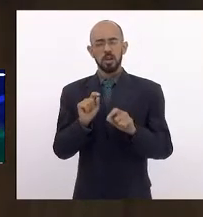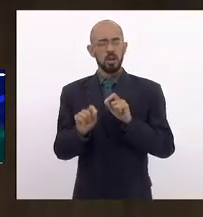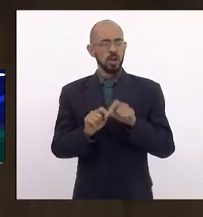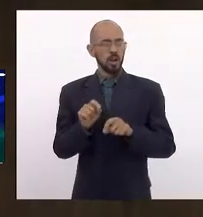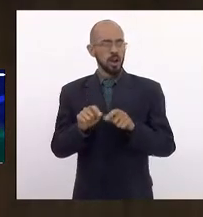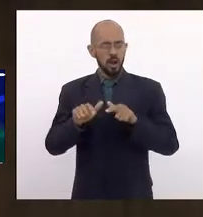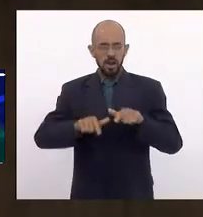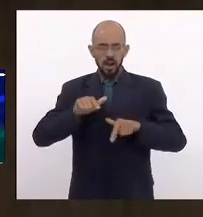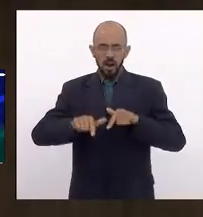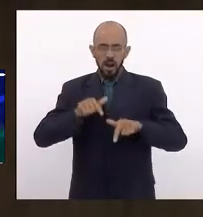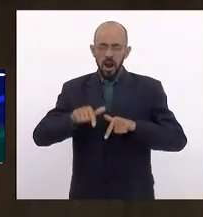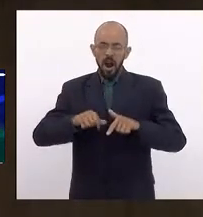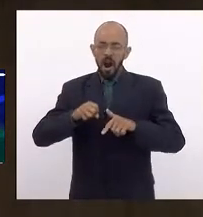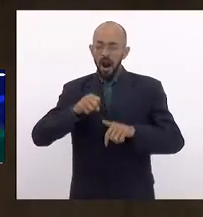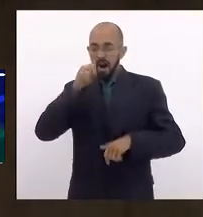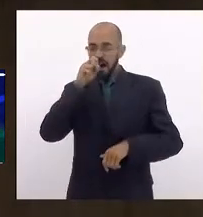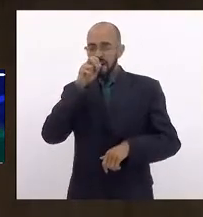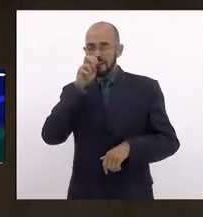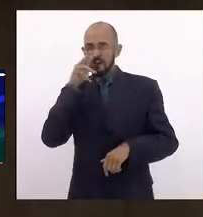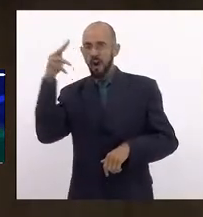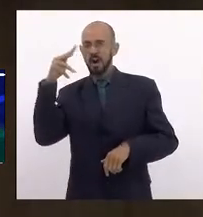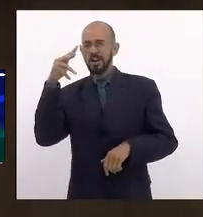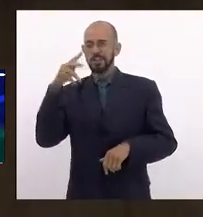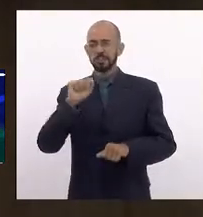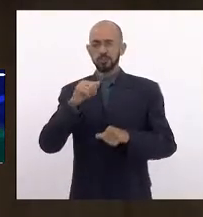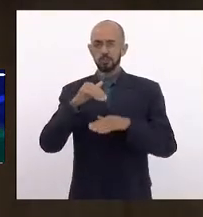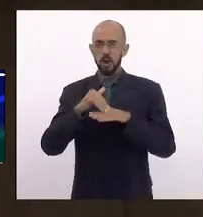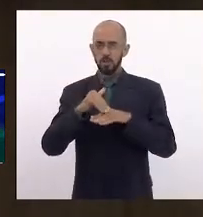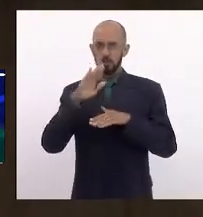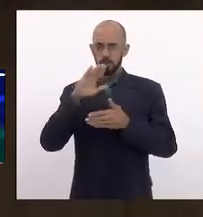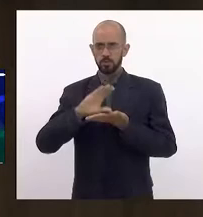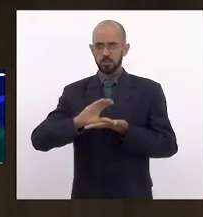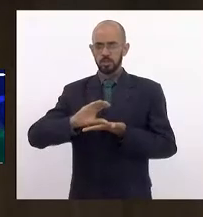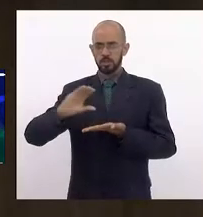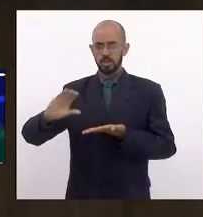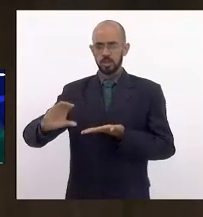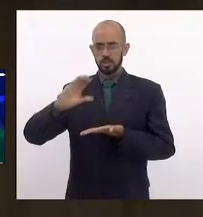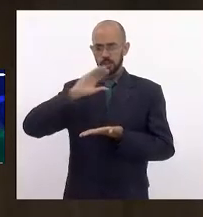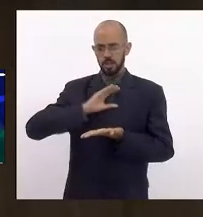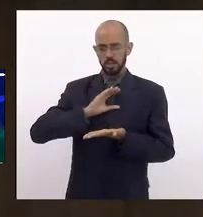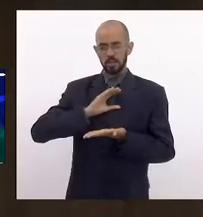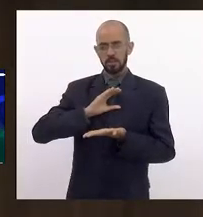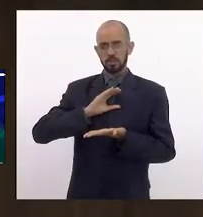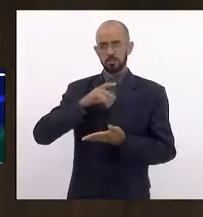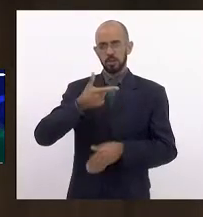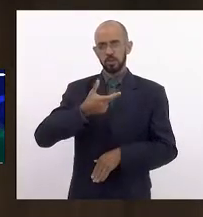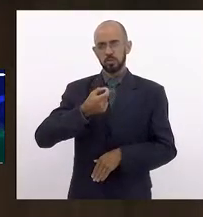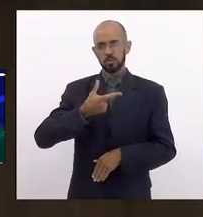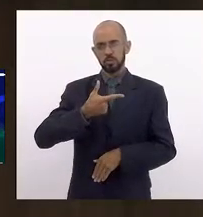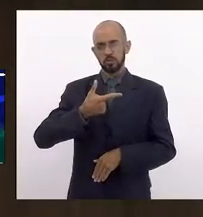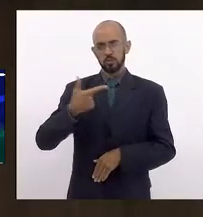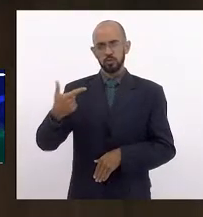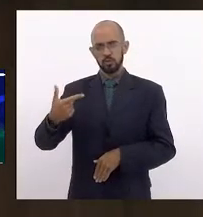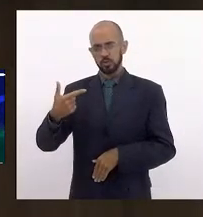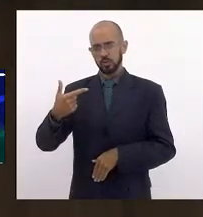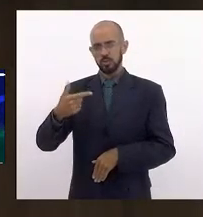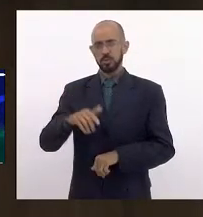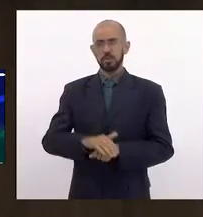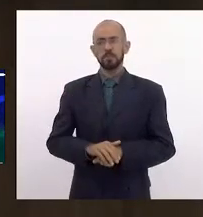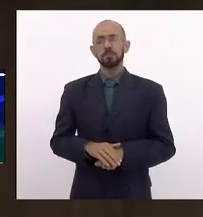trabalhou fortemente no aumento das receitas previstas para 22